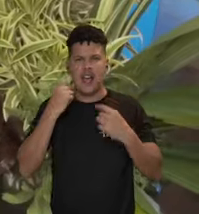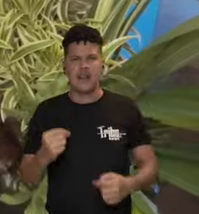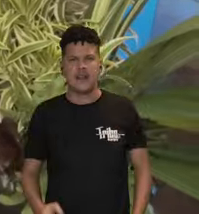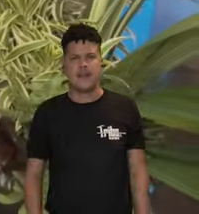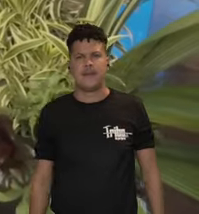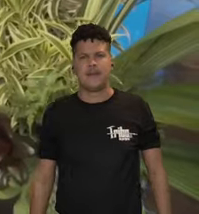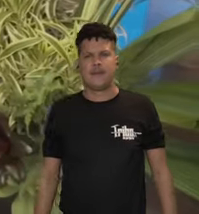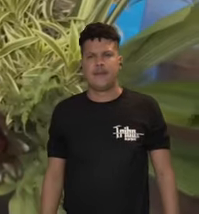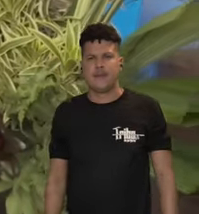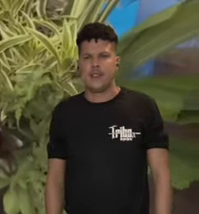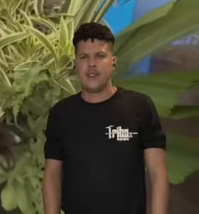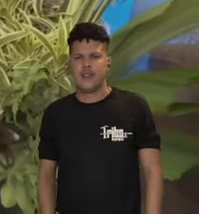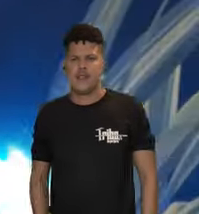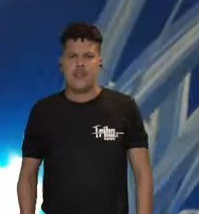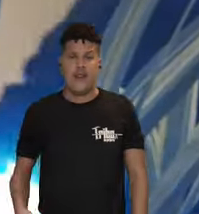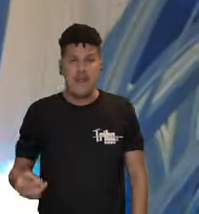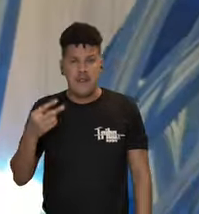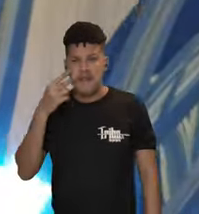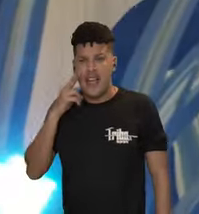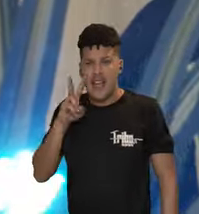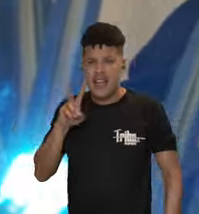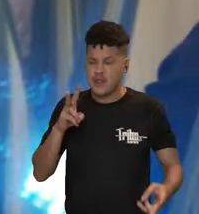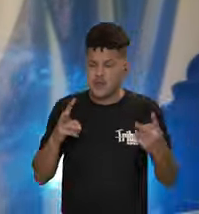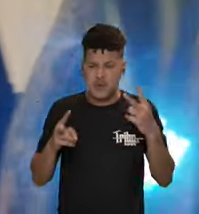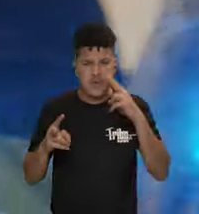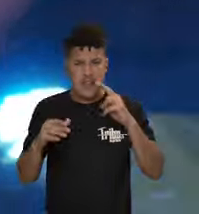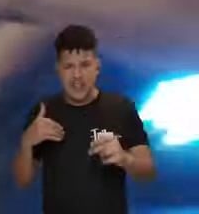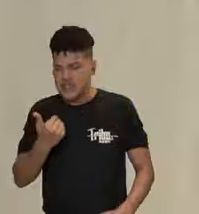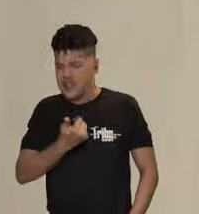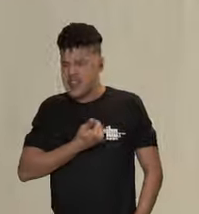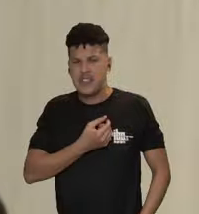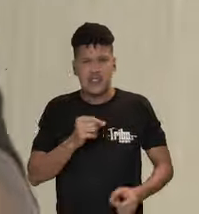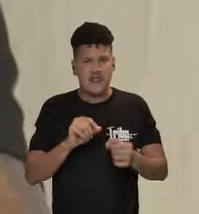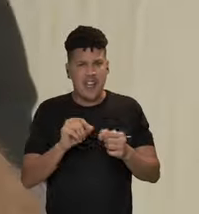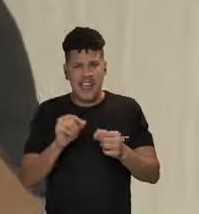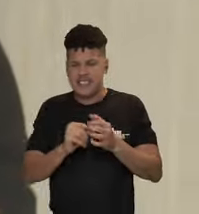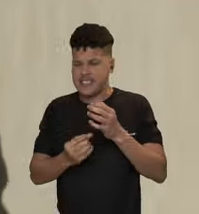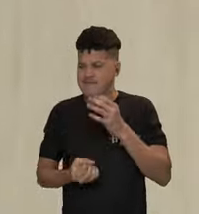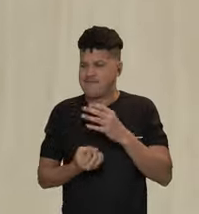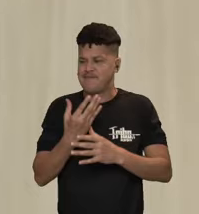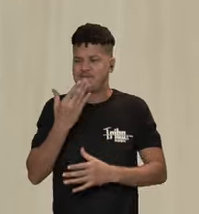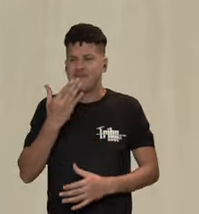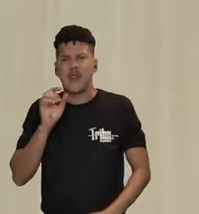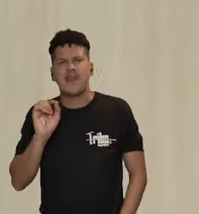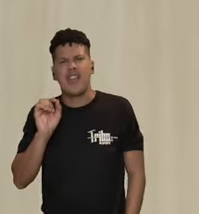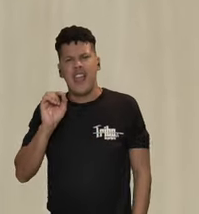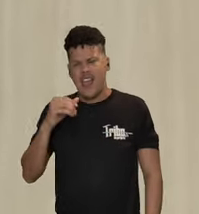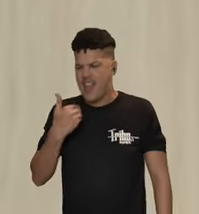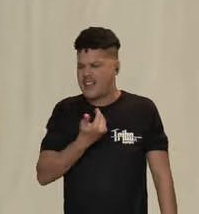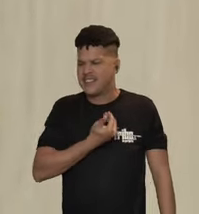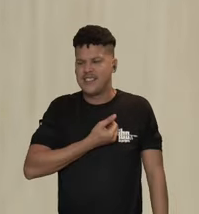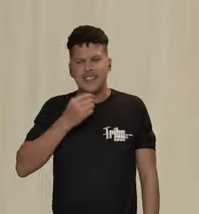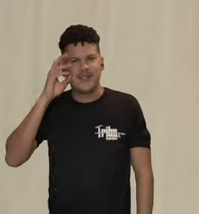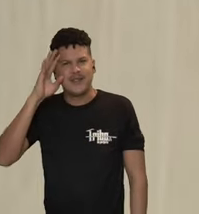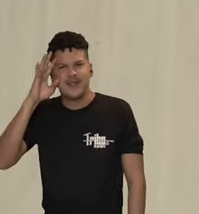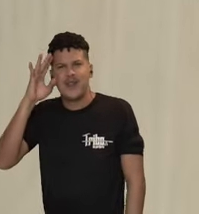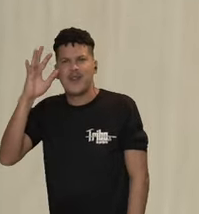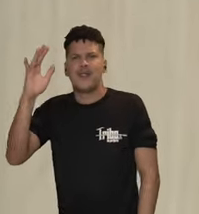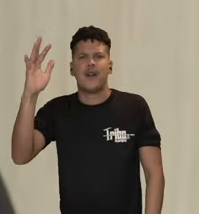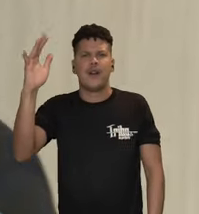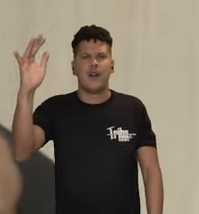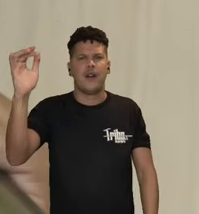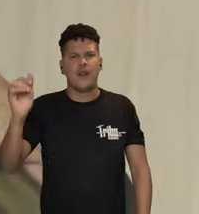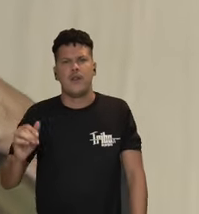Vejo o que a gente fez, que com que a gente sonhou.